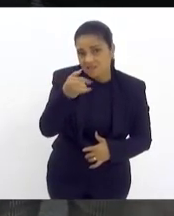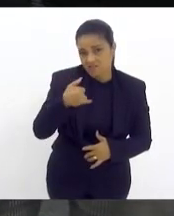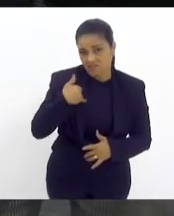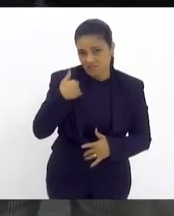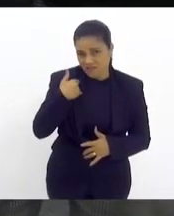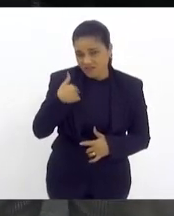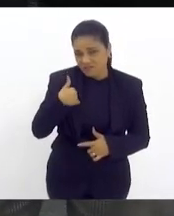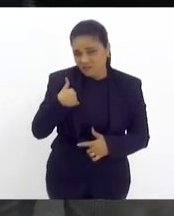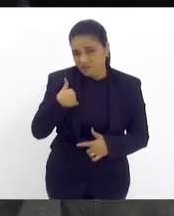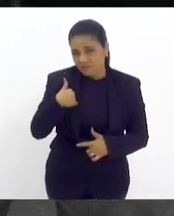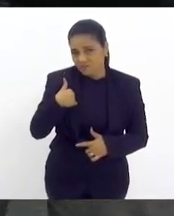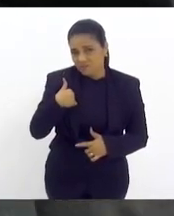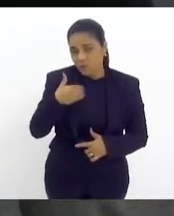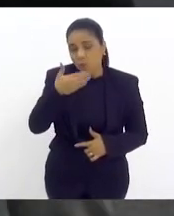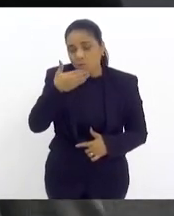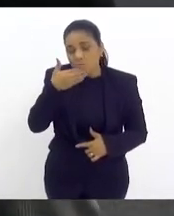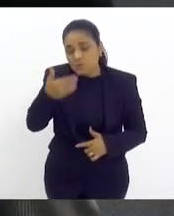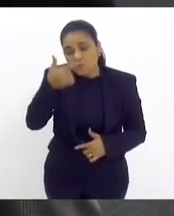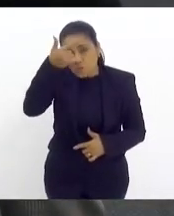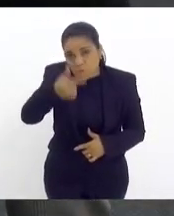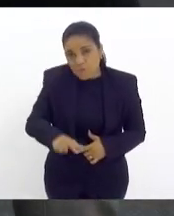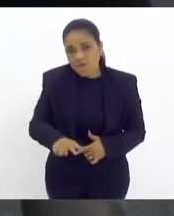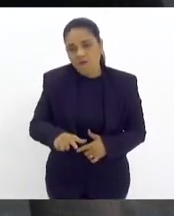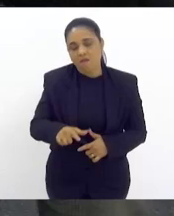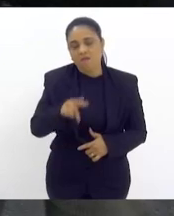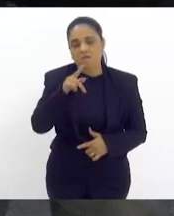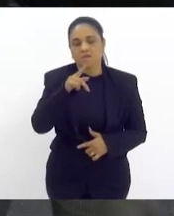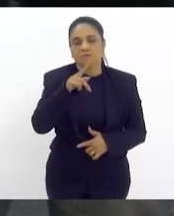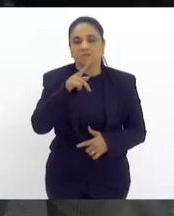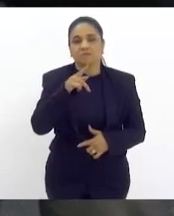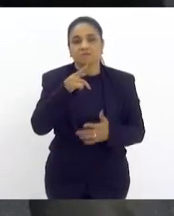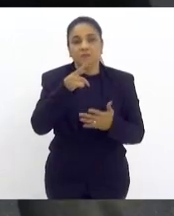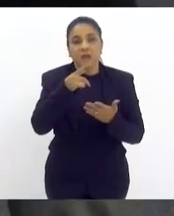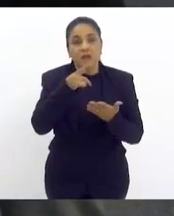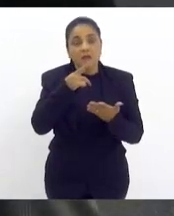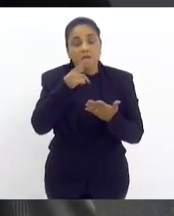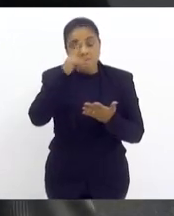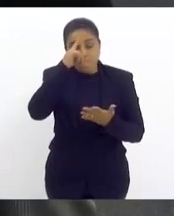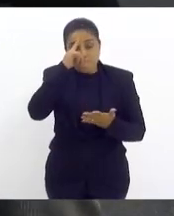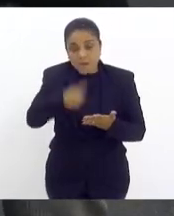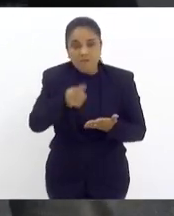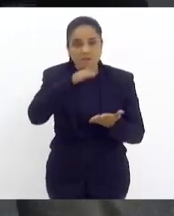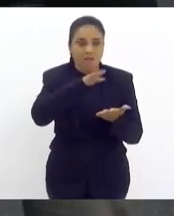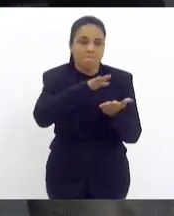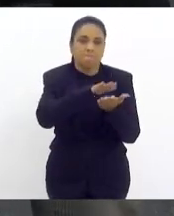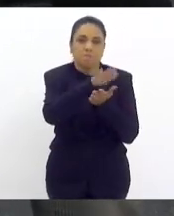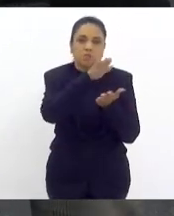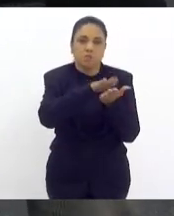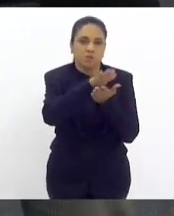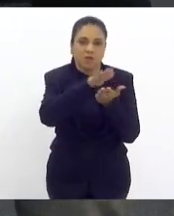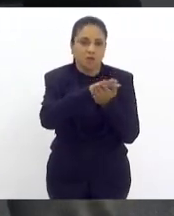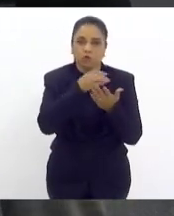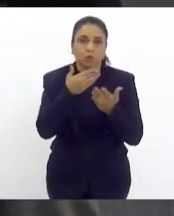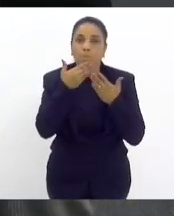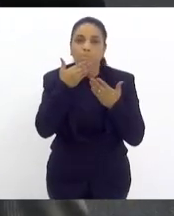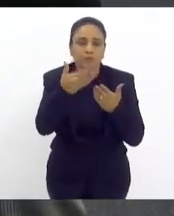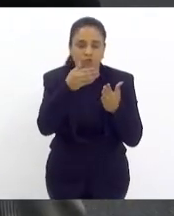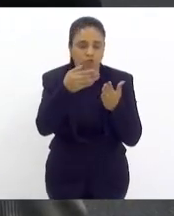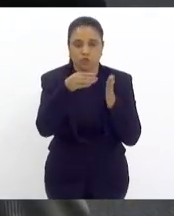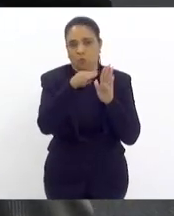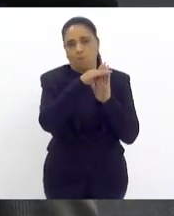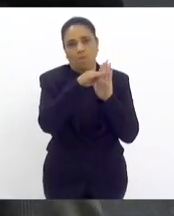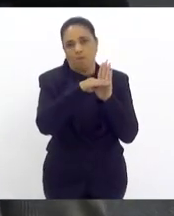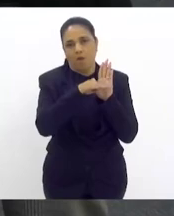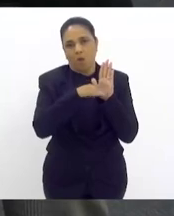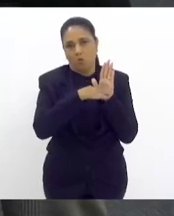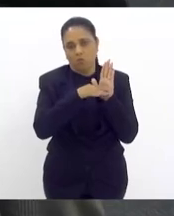solicitando a vossa excelência para mandar publicar não tô pedindo para vir para pauta já